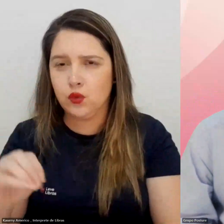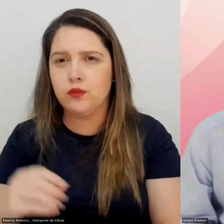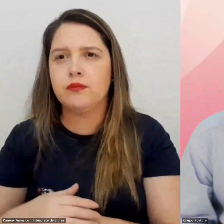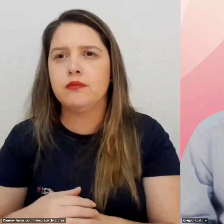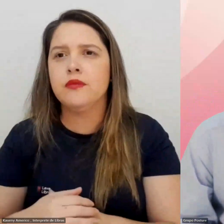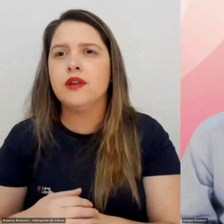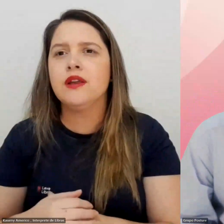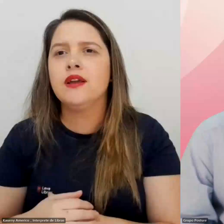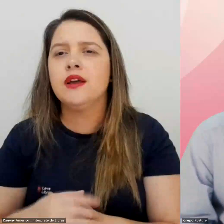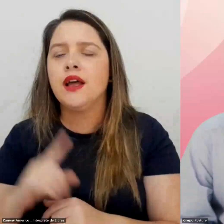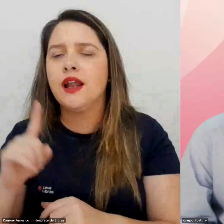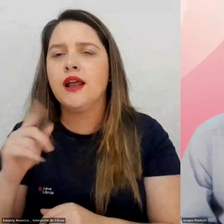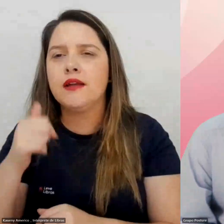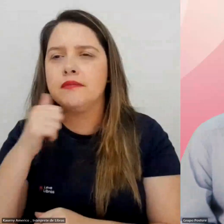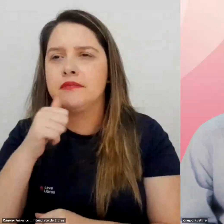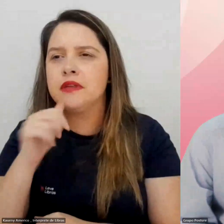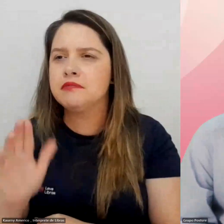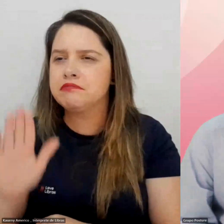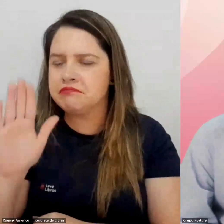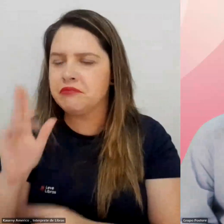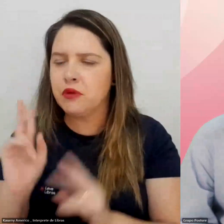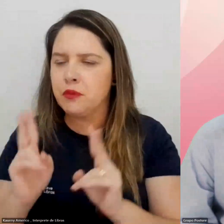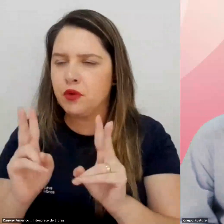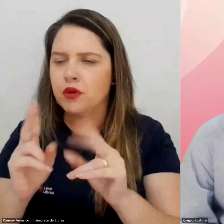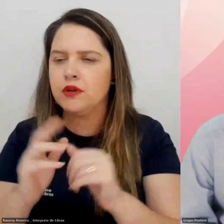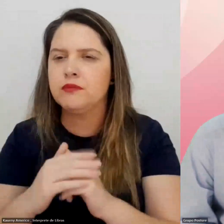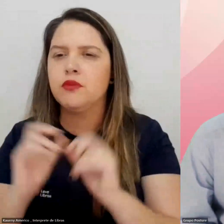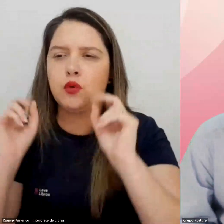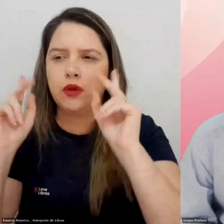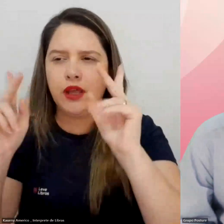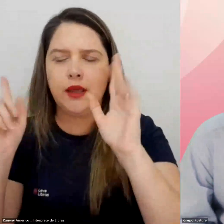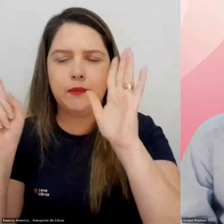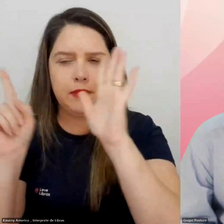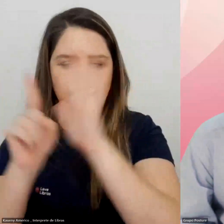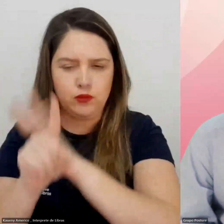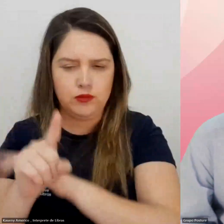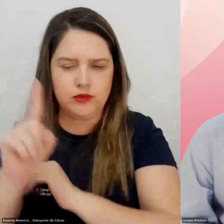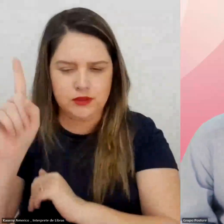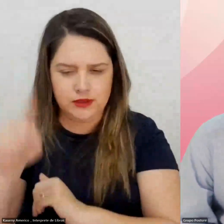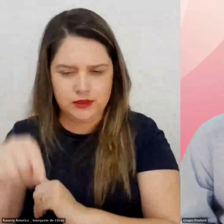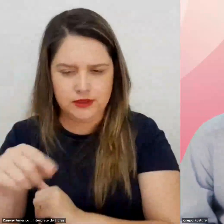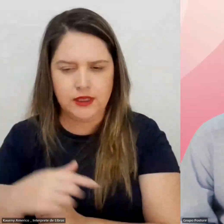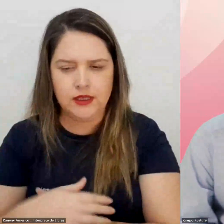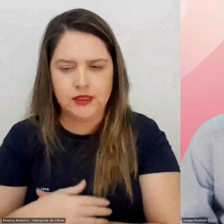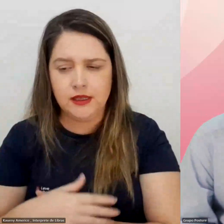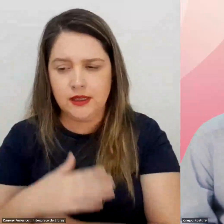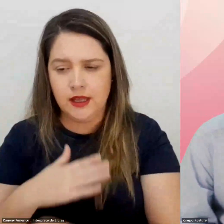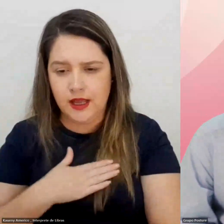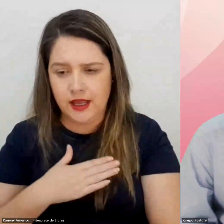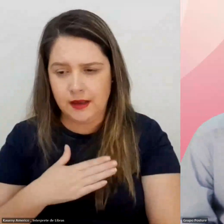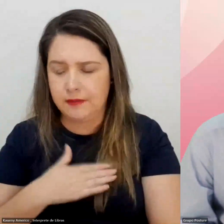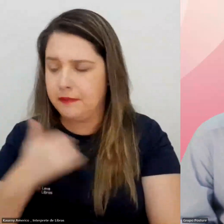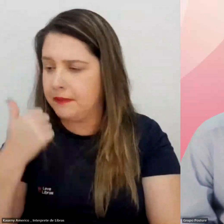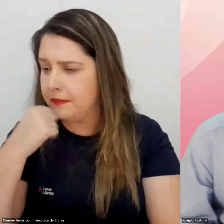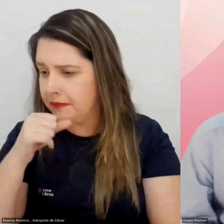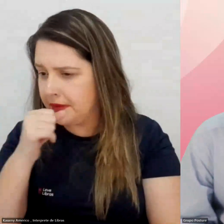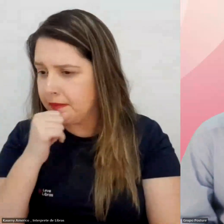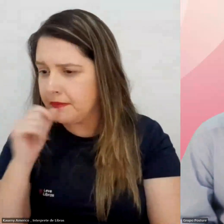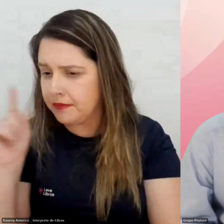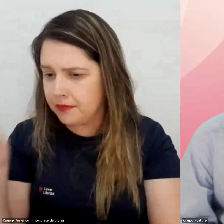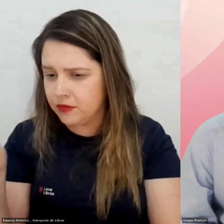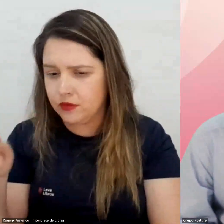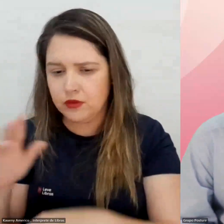mão, pode prosseguir. Ok. Minha pergunta é pelo seguinte: a minha mãe, ela ficou doente de